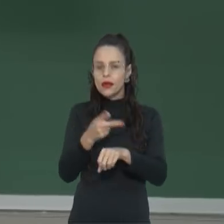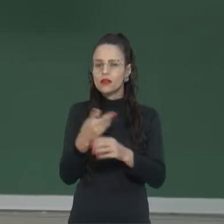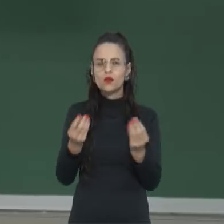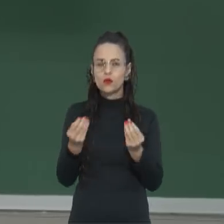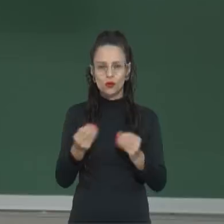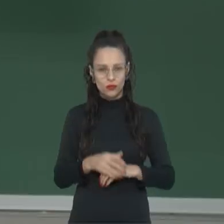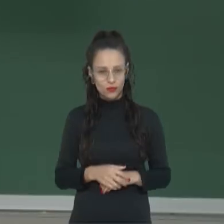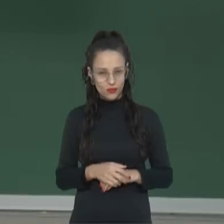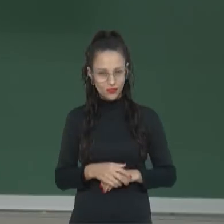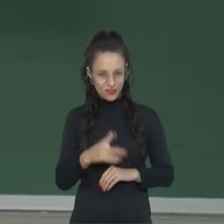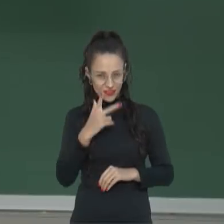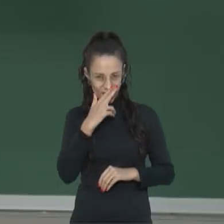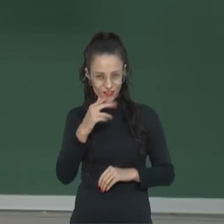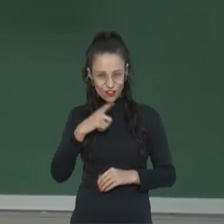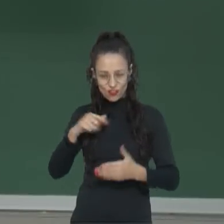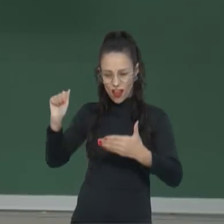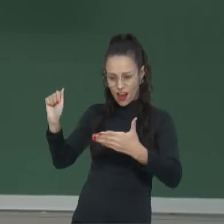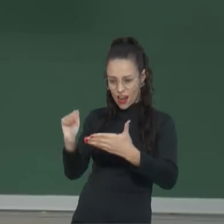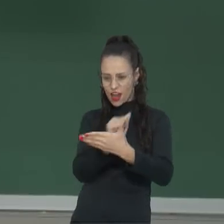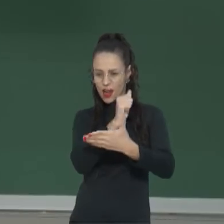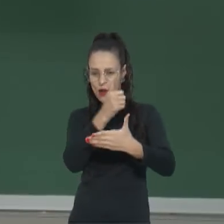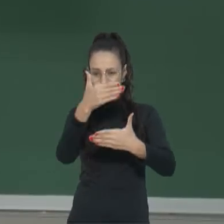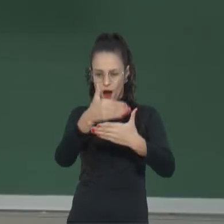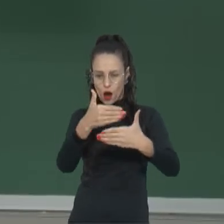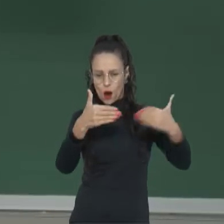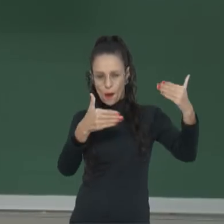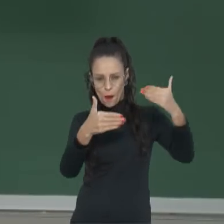Ou vocês acham que eles tinham argamassa?